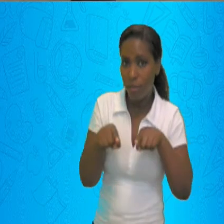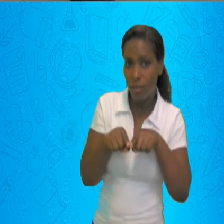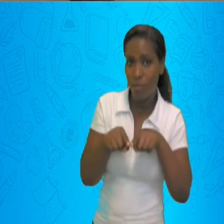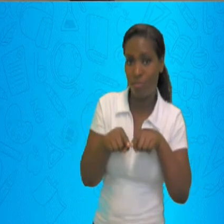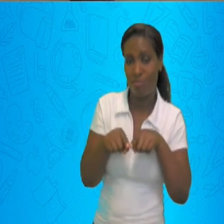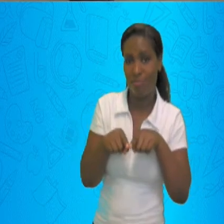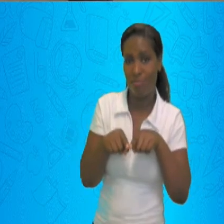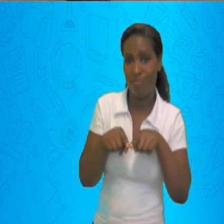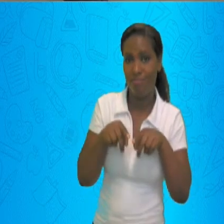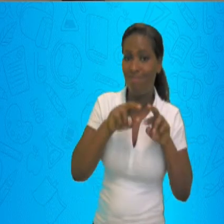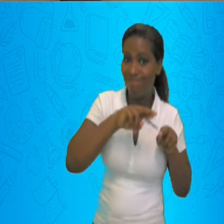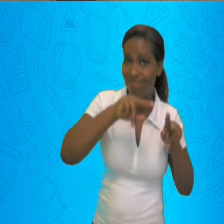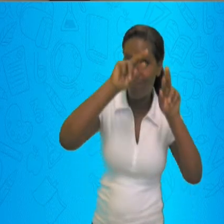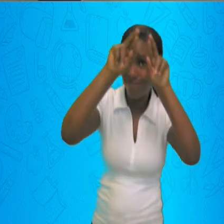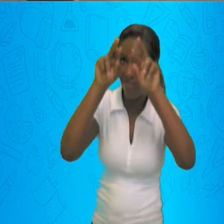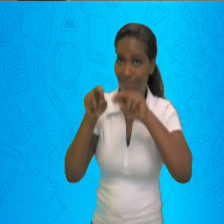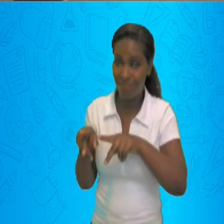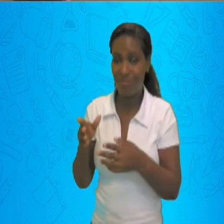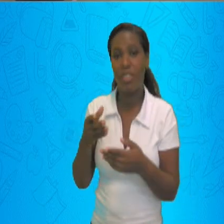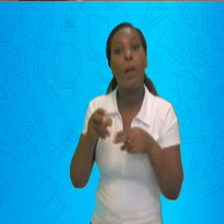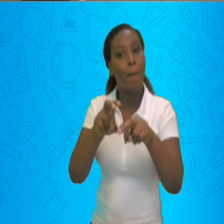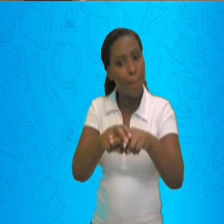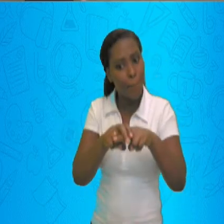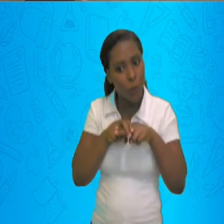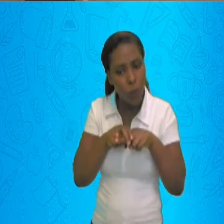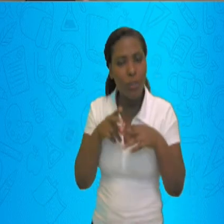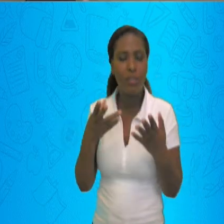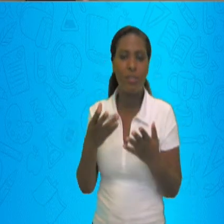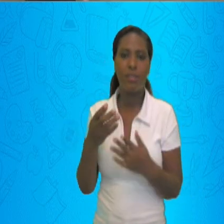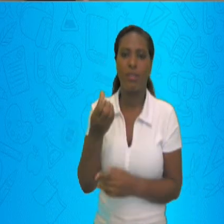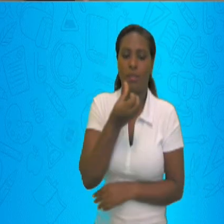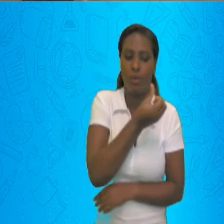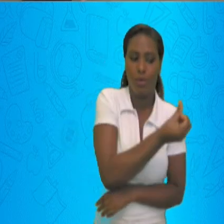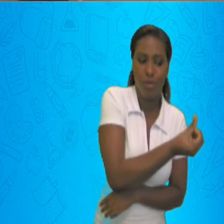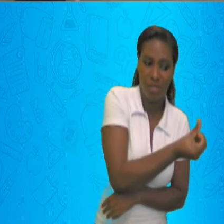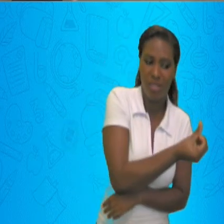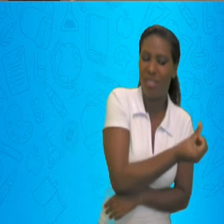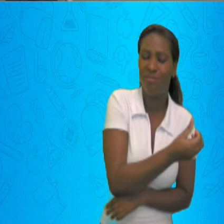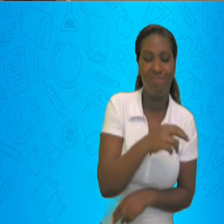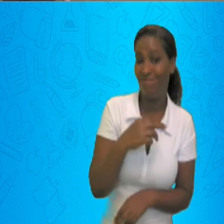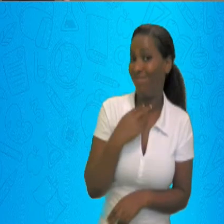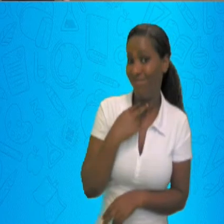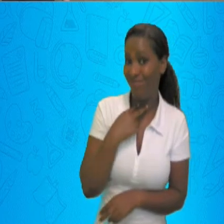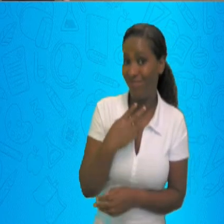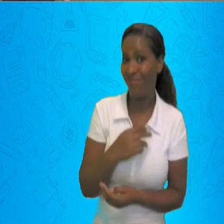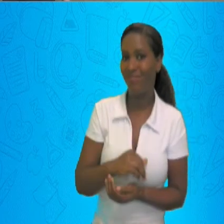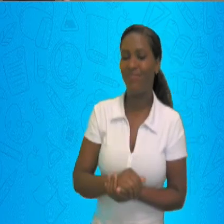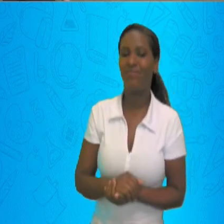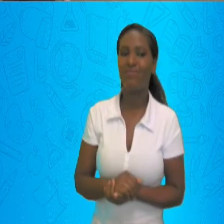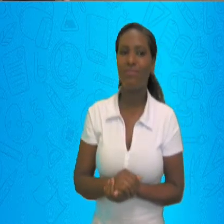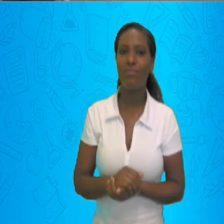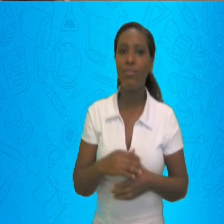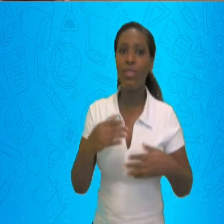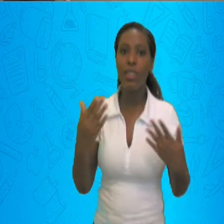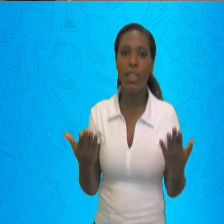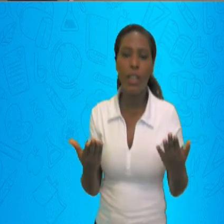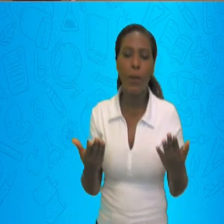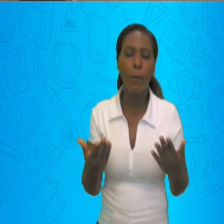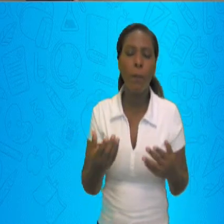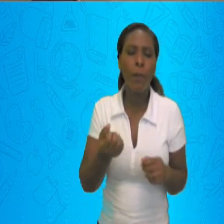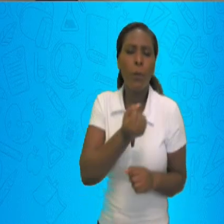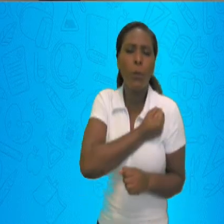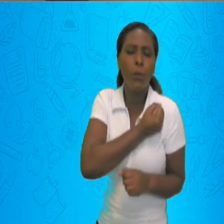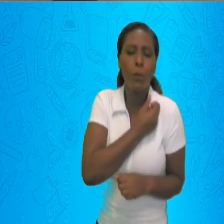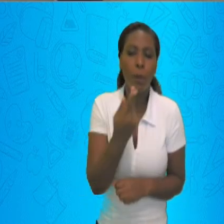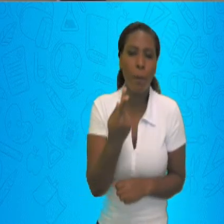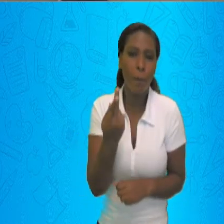Certo? Então, por isso que o 6 não vai servir. Aí vem o número par anterior ao 6, qual